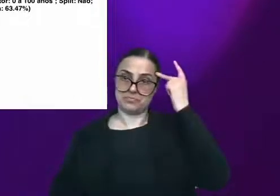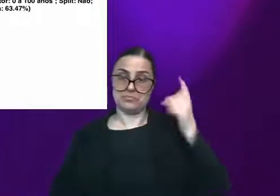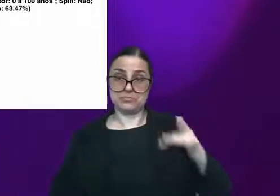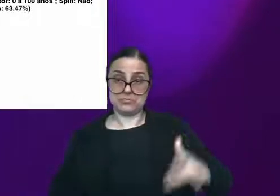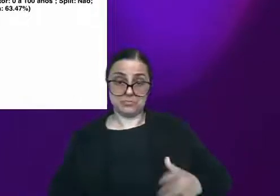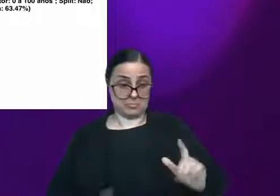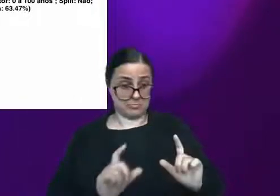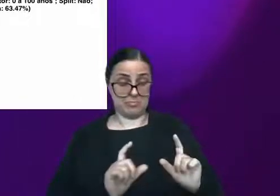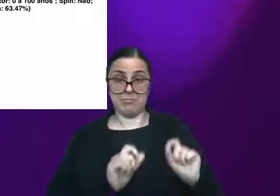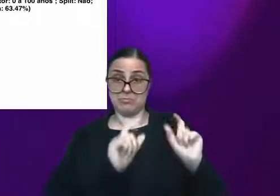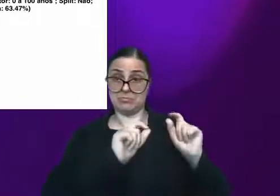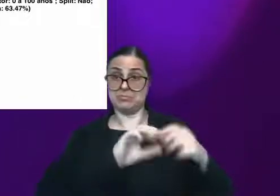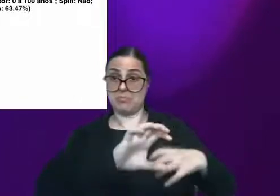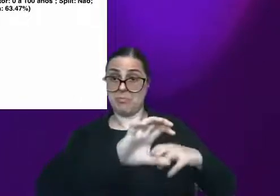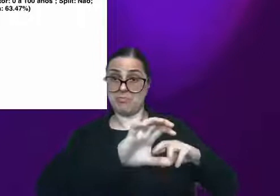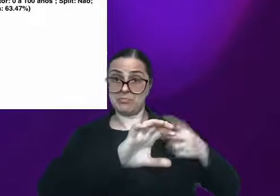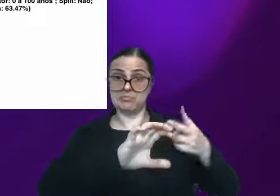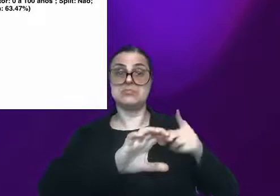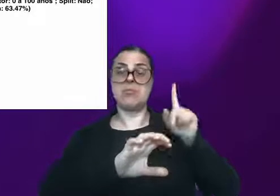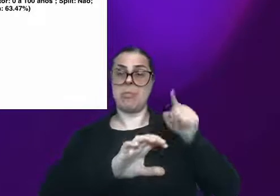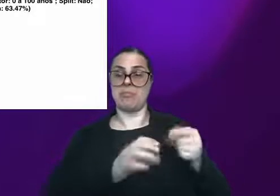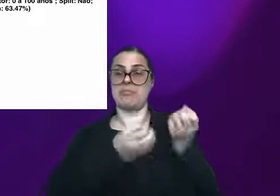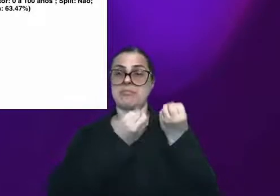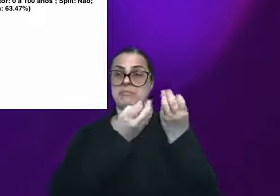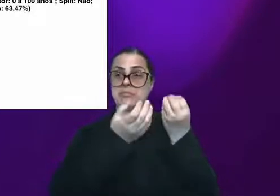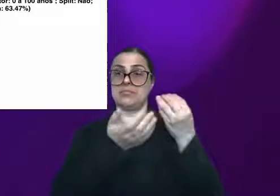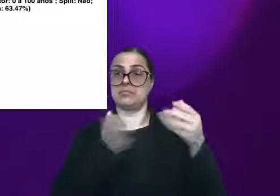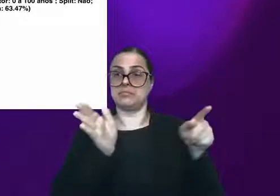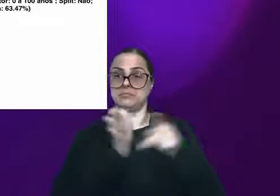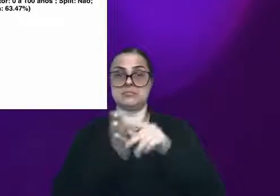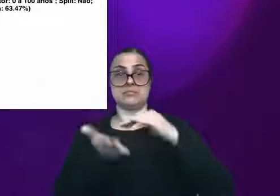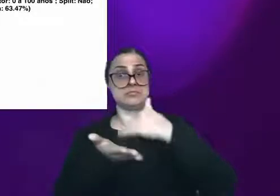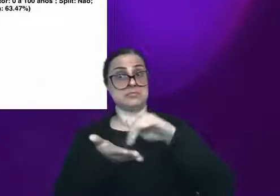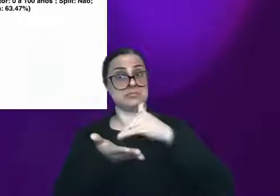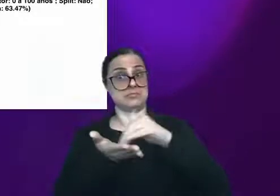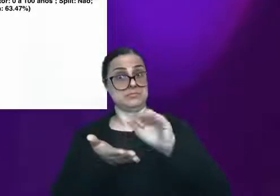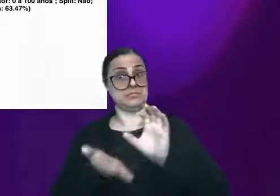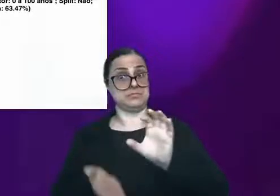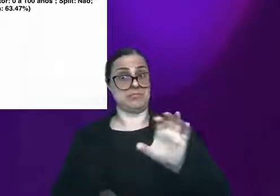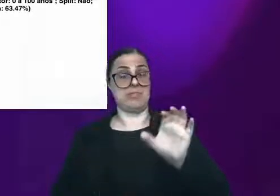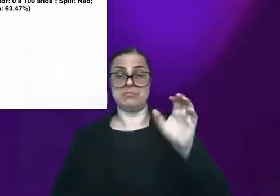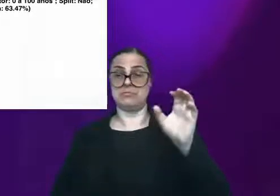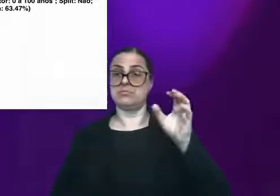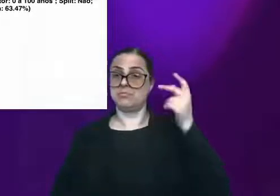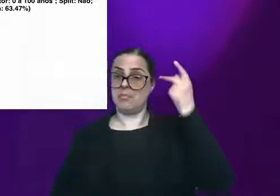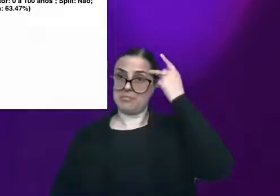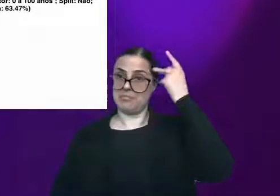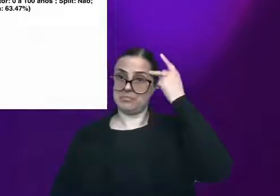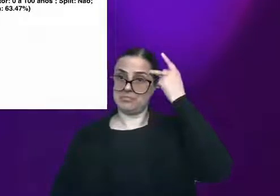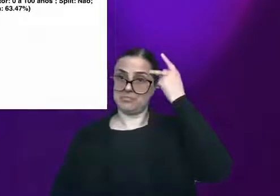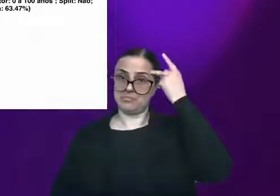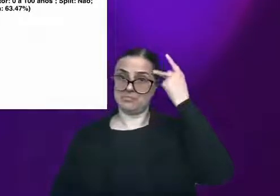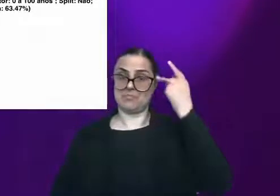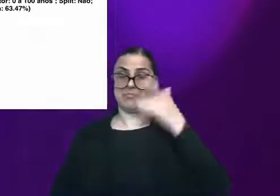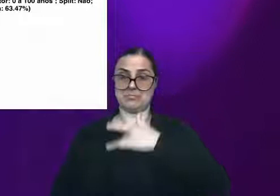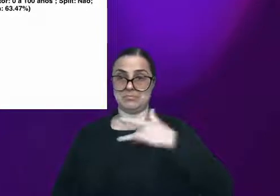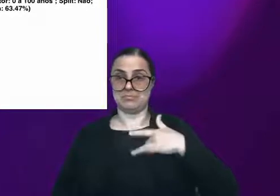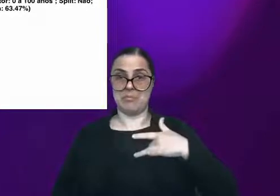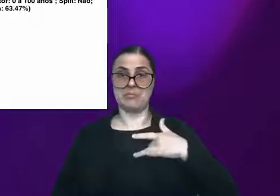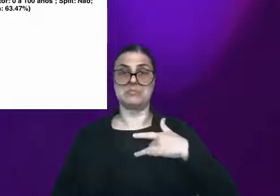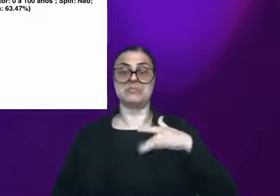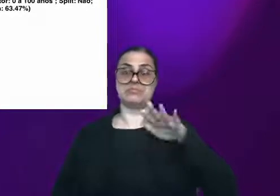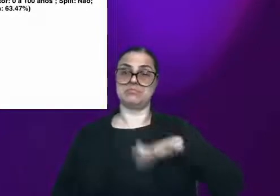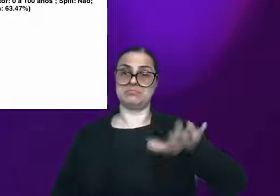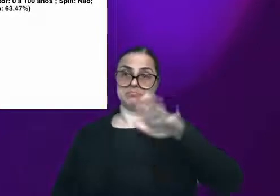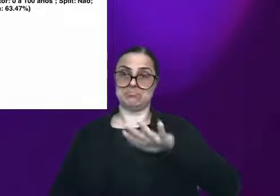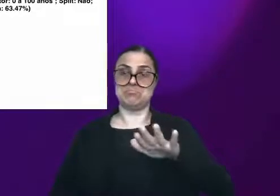transplante. Então, esses são dados da Secretaria de Estado de São Paulo, mas como vocês viram, representa uma boa porção dos transplantes de